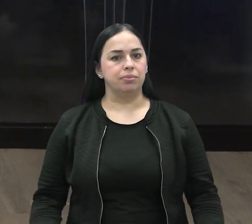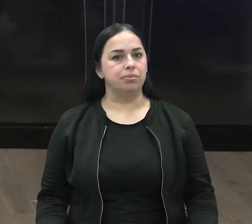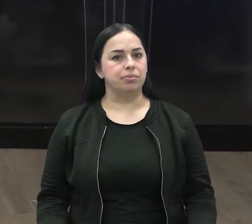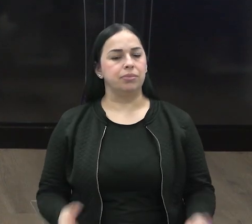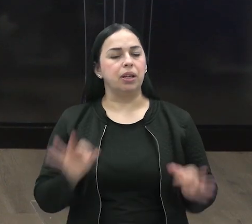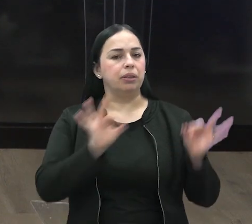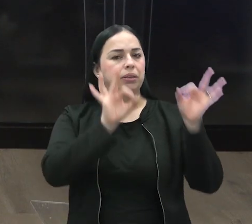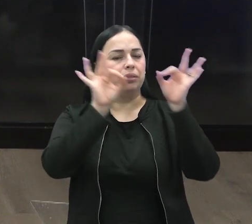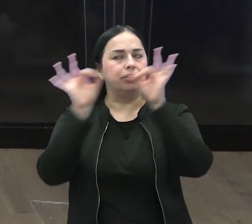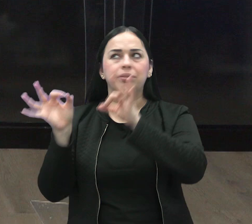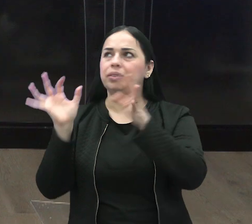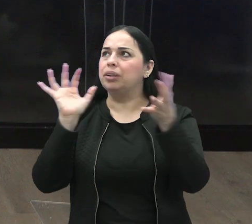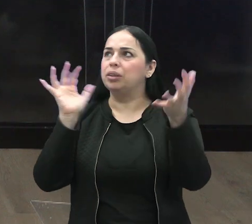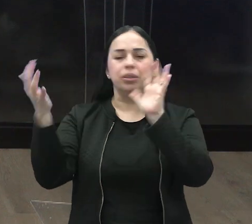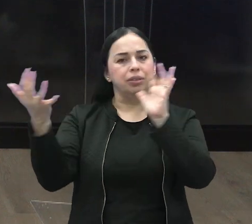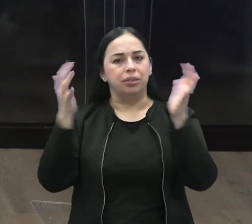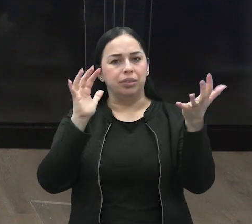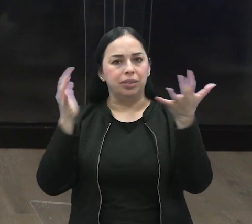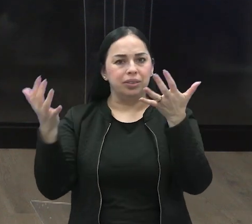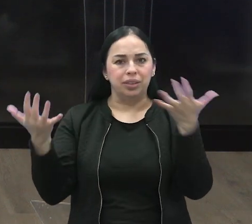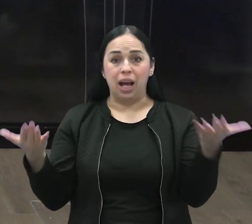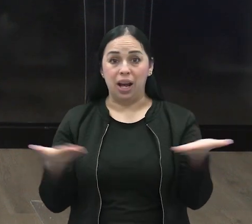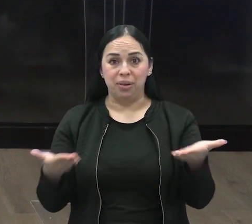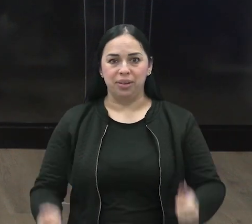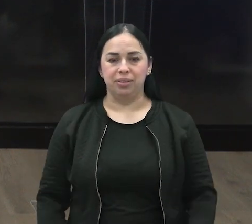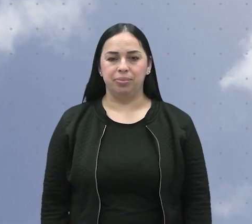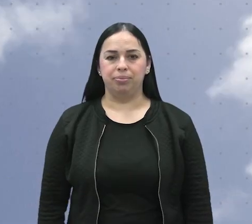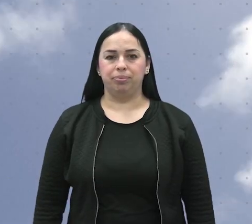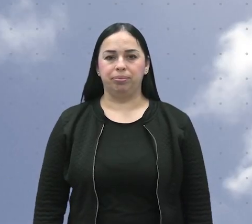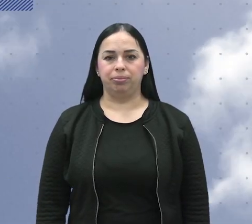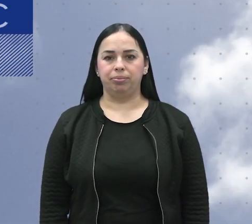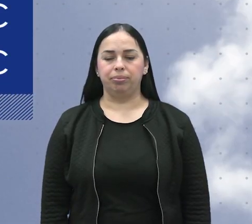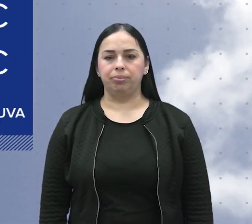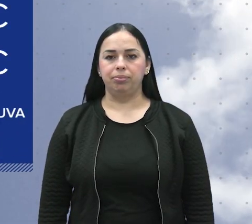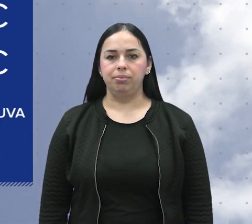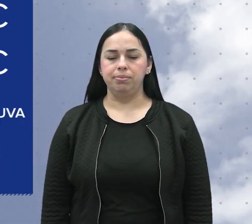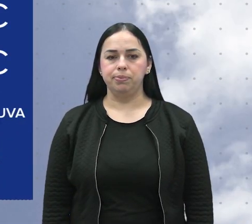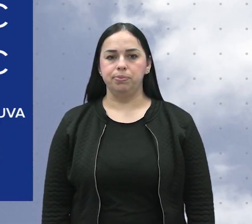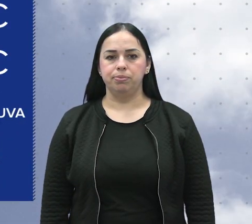E como será que fica o tempo aqui na cidade? Vamos ver na previsão.